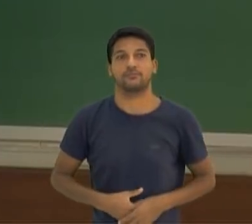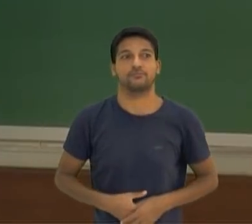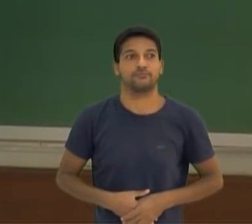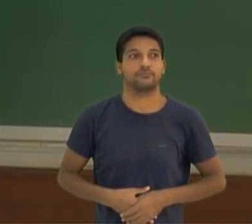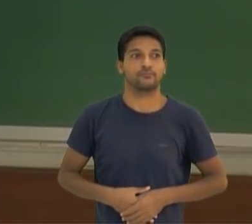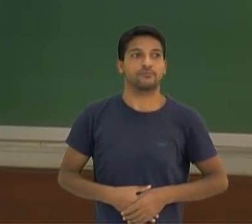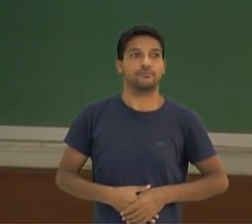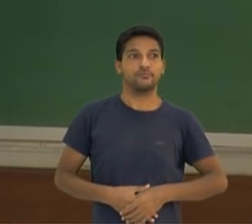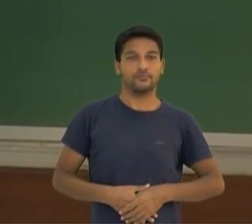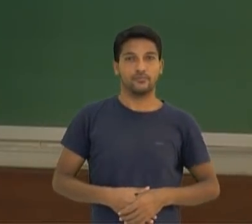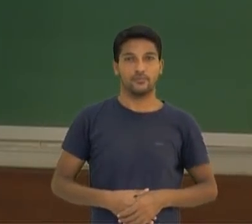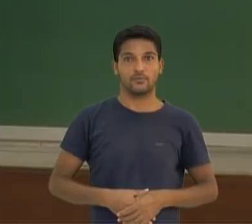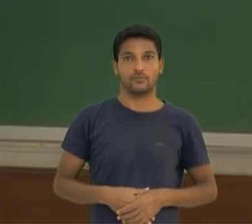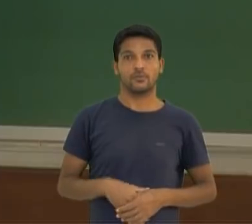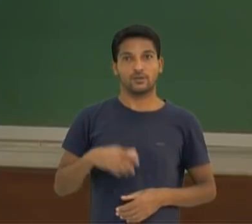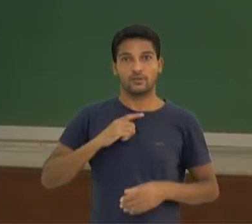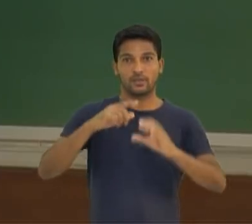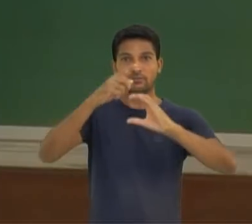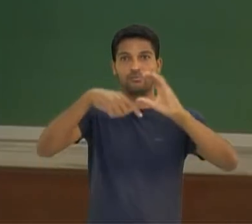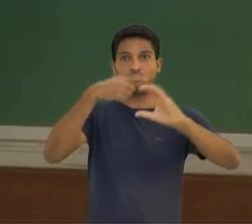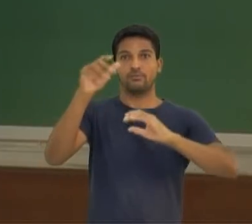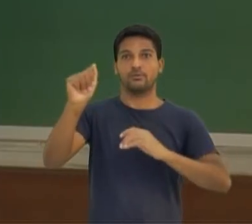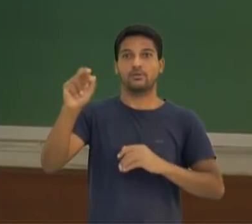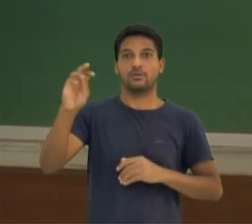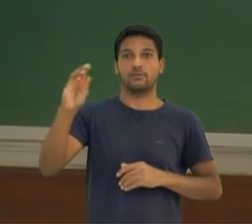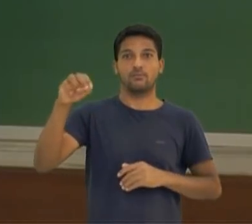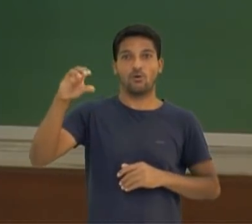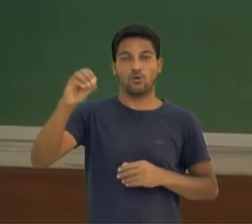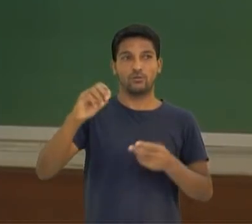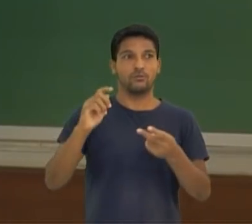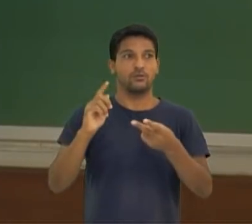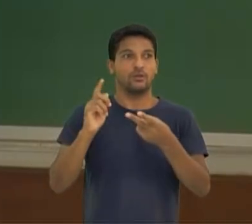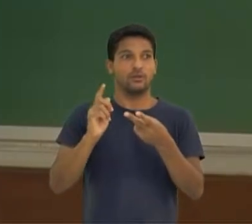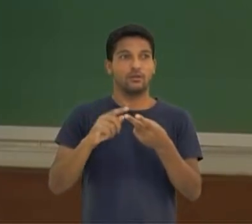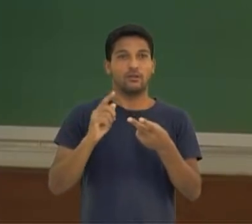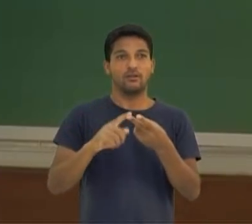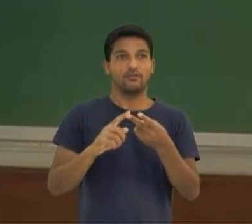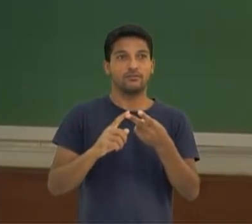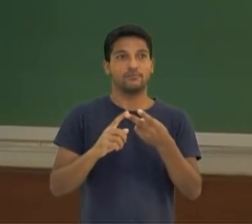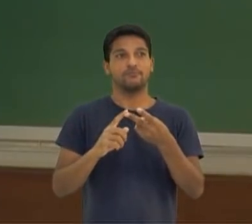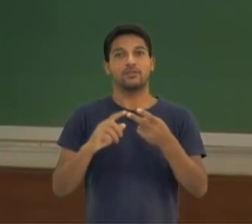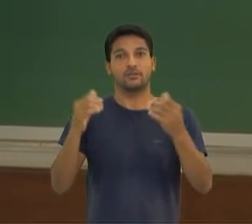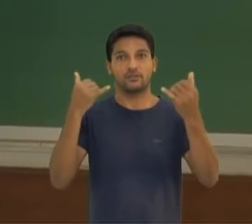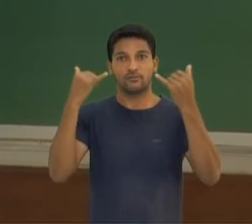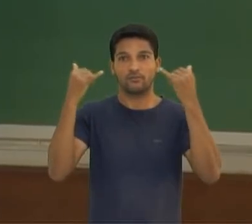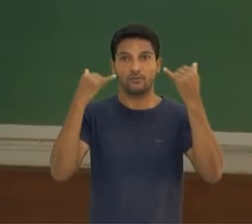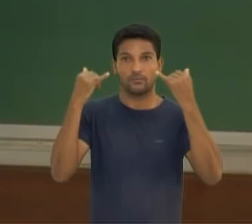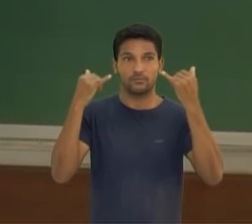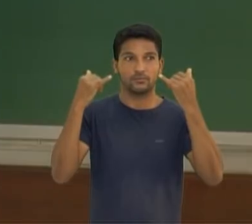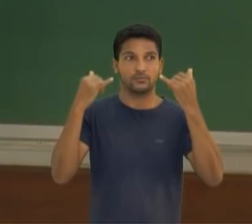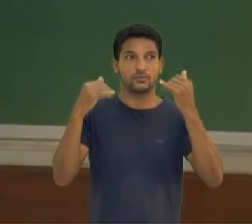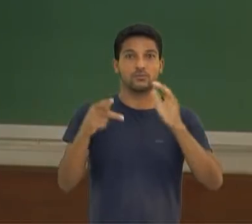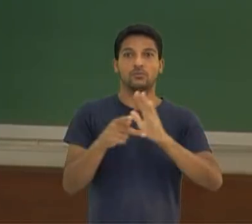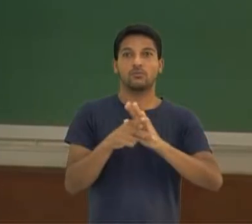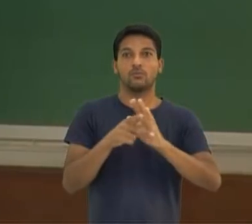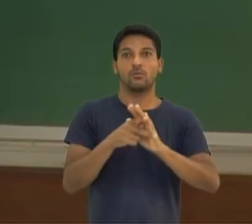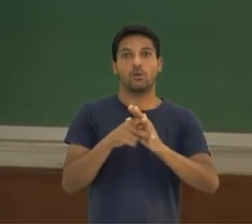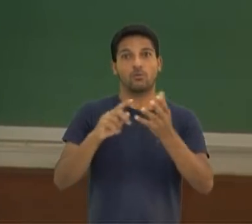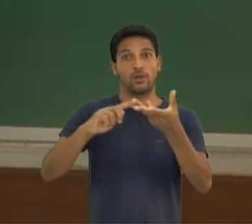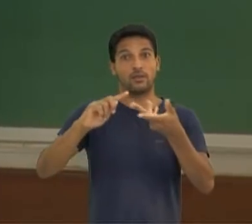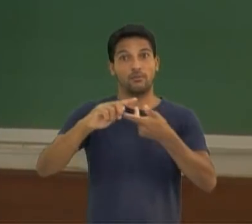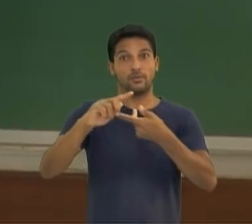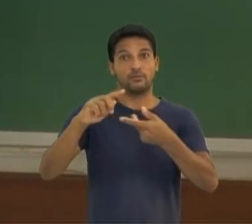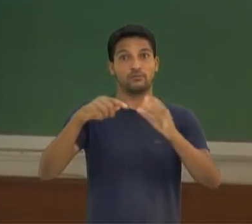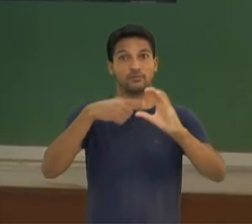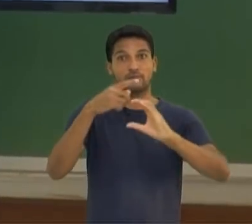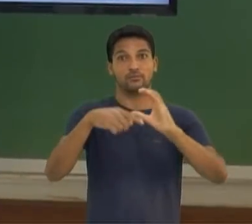assim. Tá? Então eu tenho carbono, tenho QR Code, tem algumas informações sobre esse elemento do